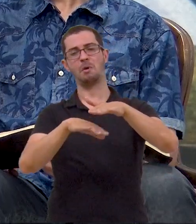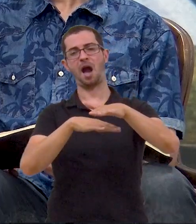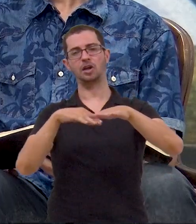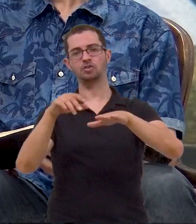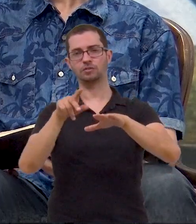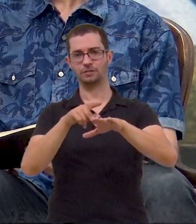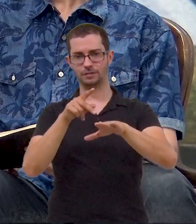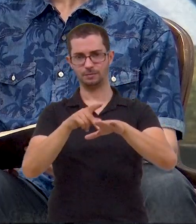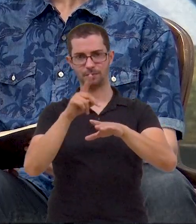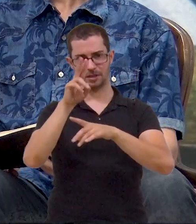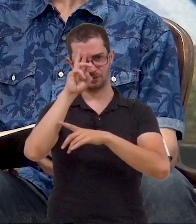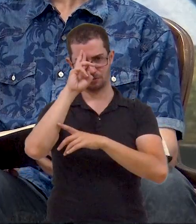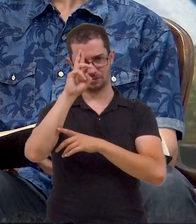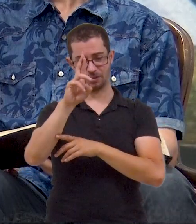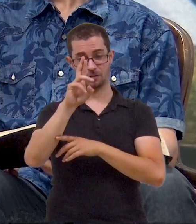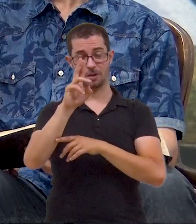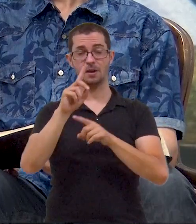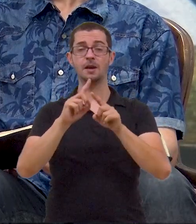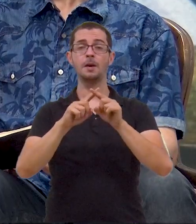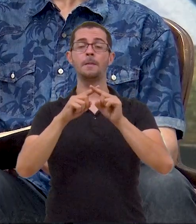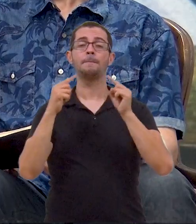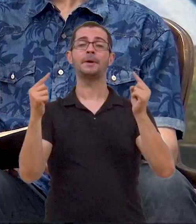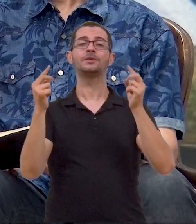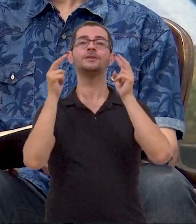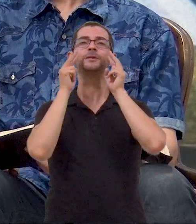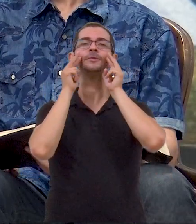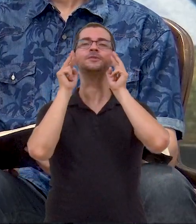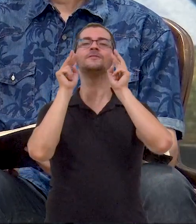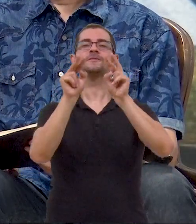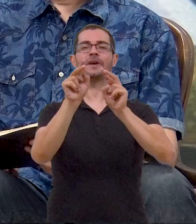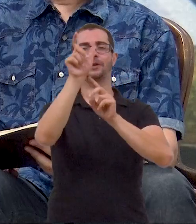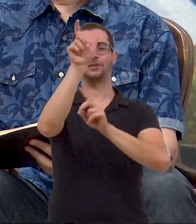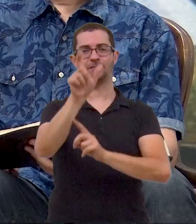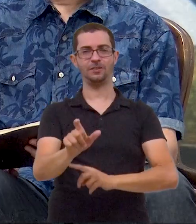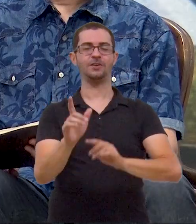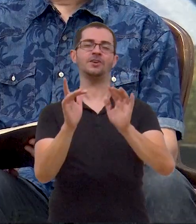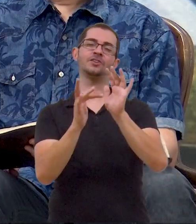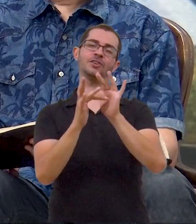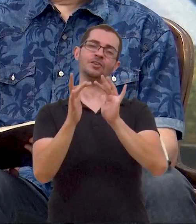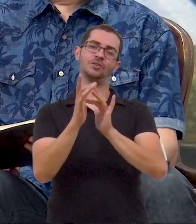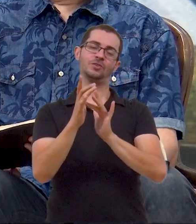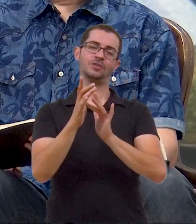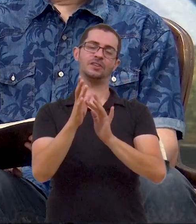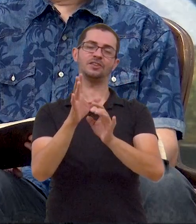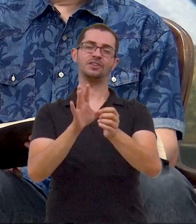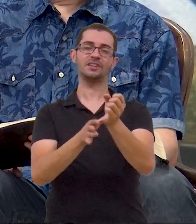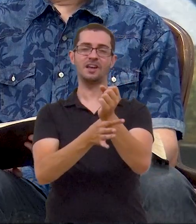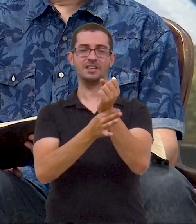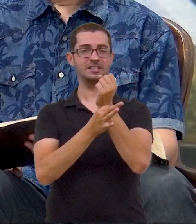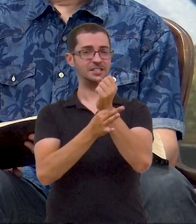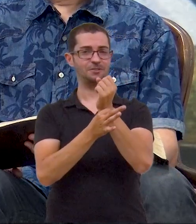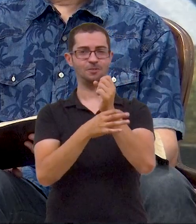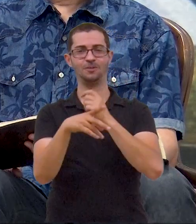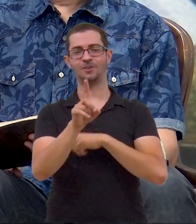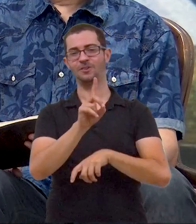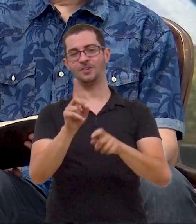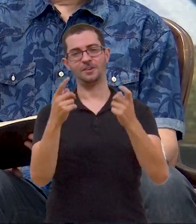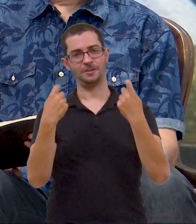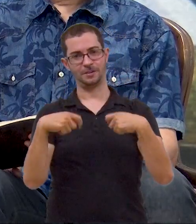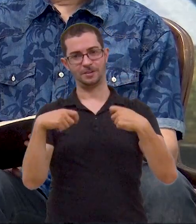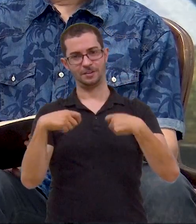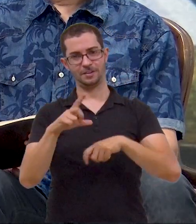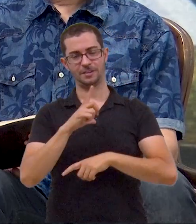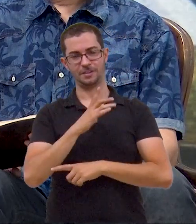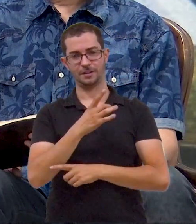o vemos, nós estamos seguros. Nós não precisamos ter medo. Hoje nós vemos